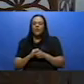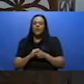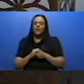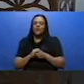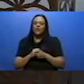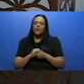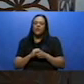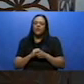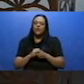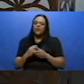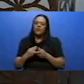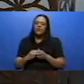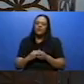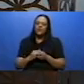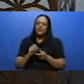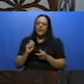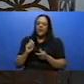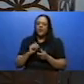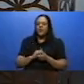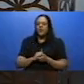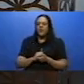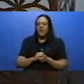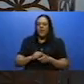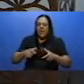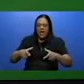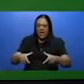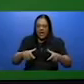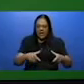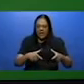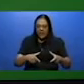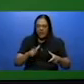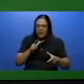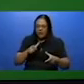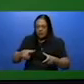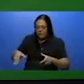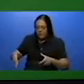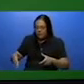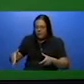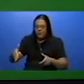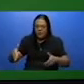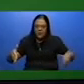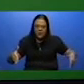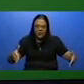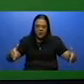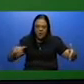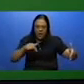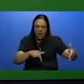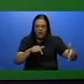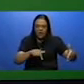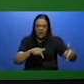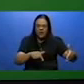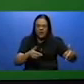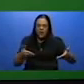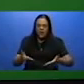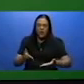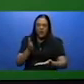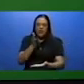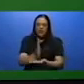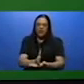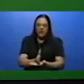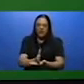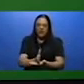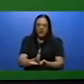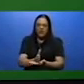gente? Olha lá, a região em torno dos rios Tigre e Eufrates, hoje, está dividida entre